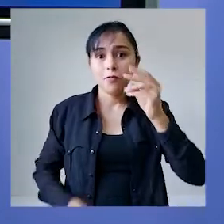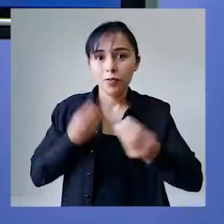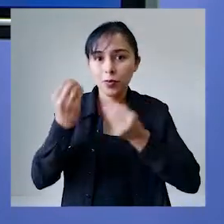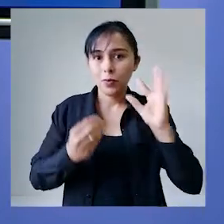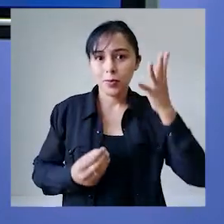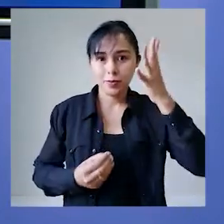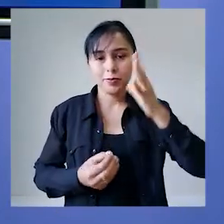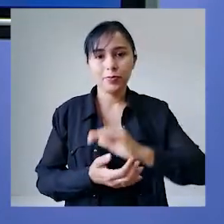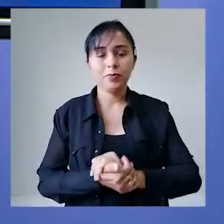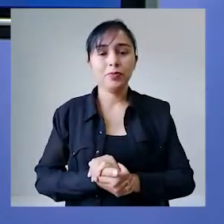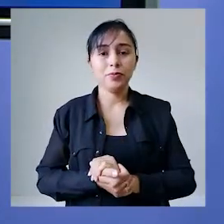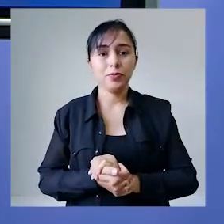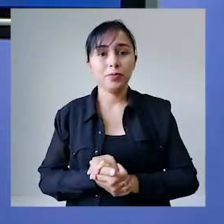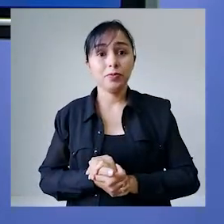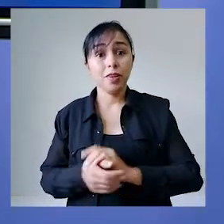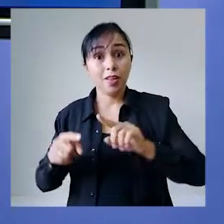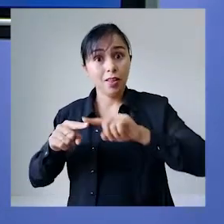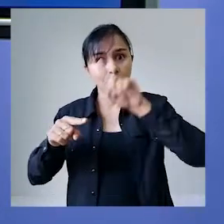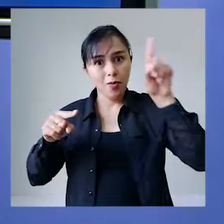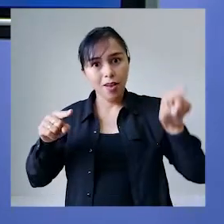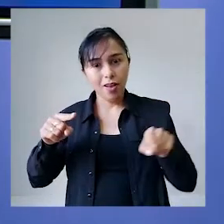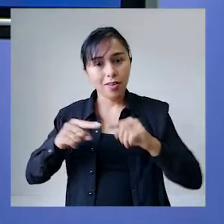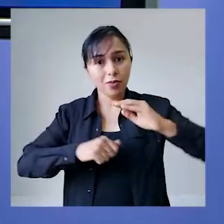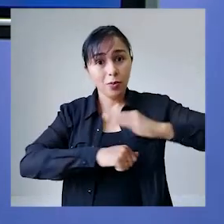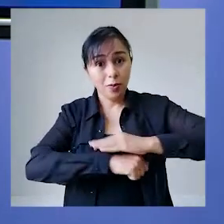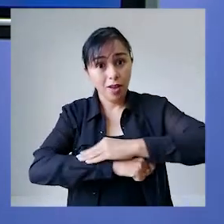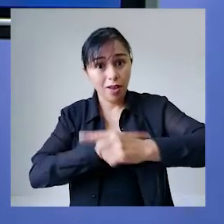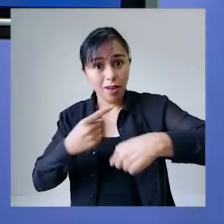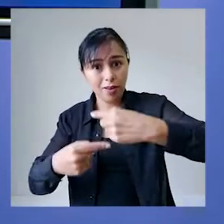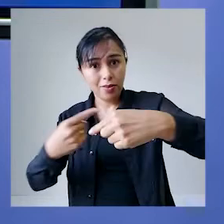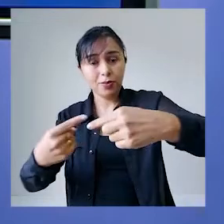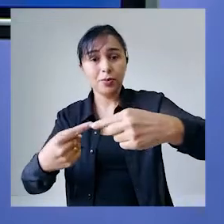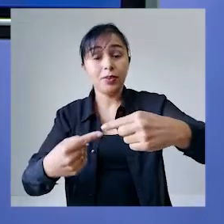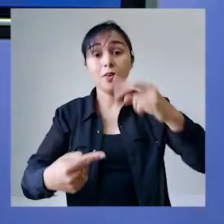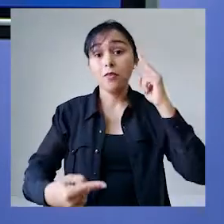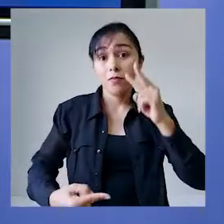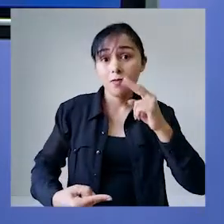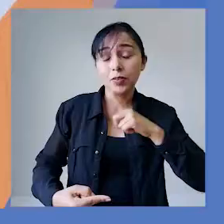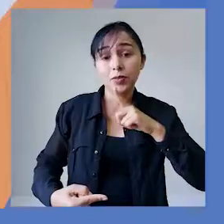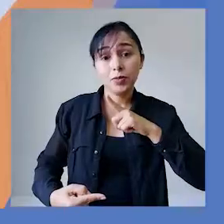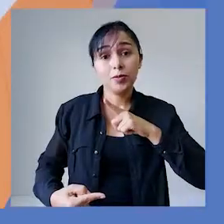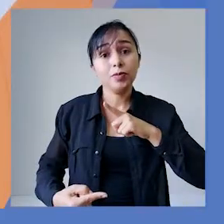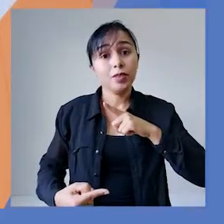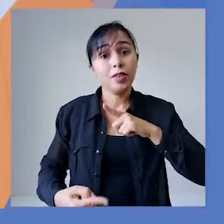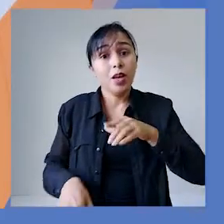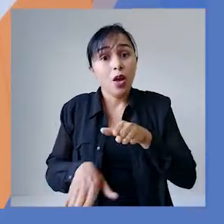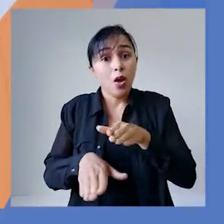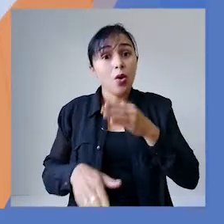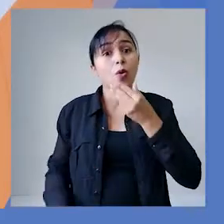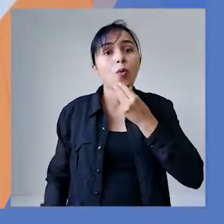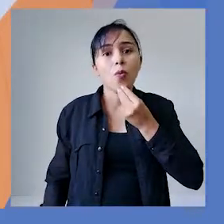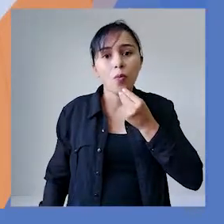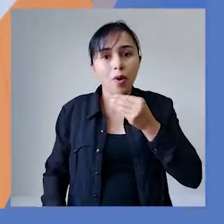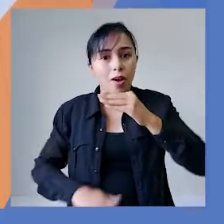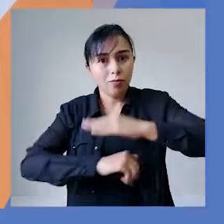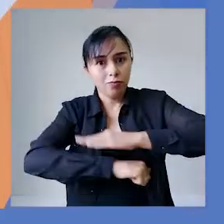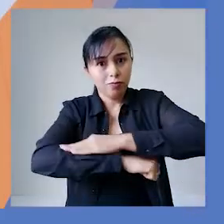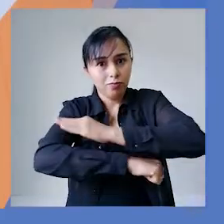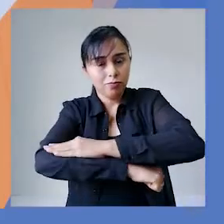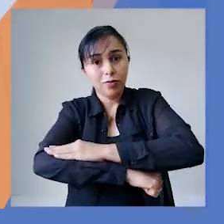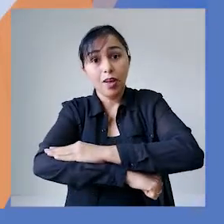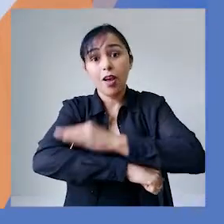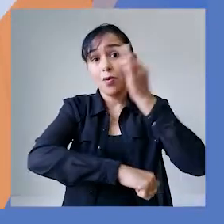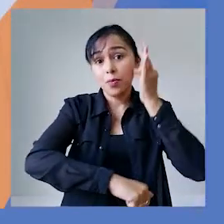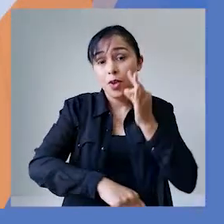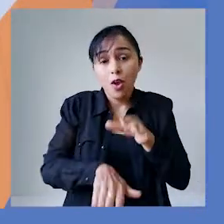sapos? Perceba, nós temos aqui um abraço nupcial. Porém, esses gametas, tanto o